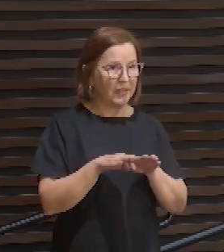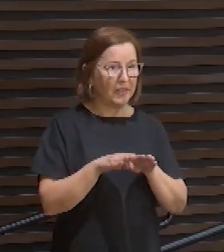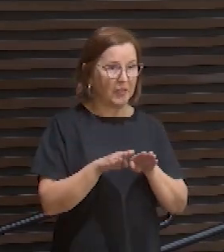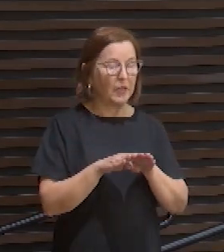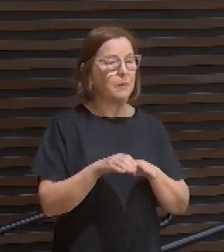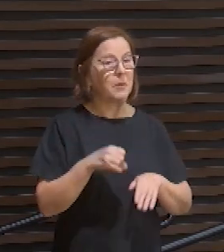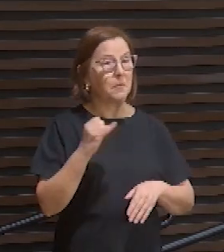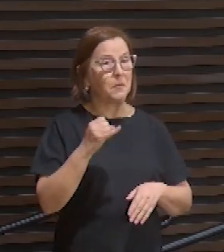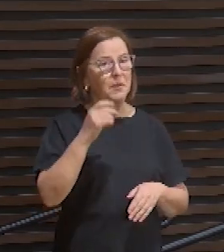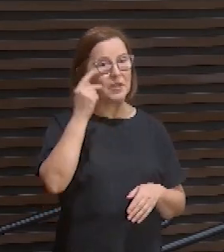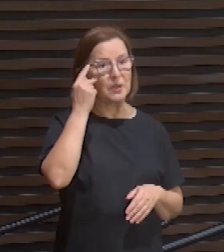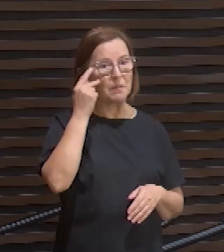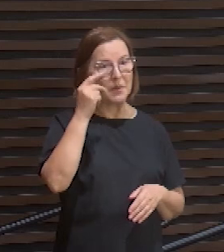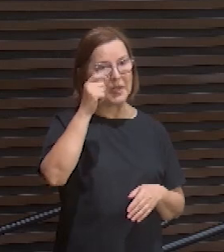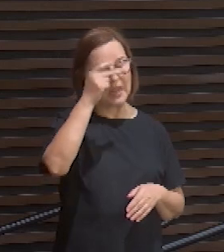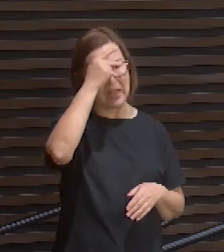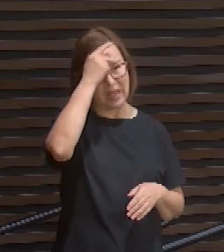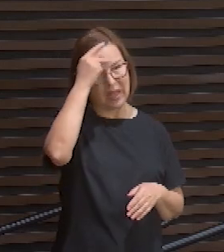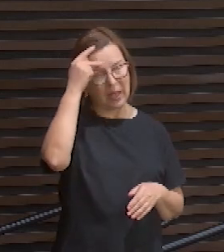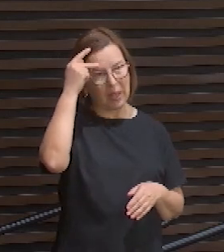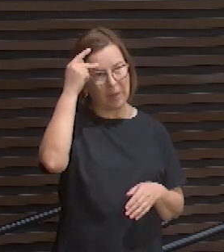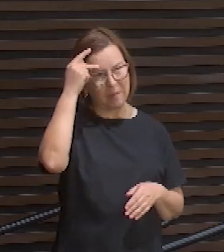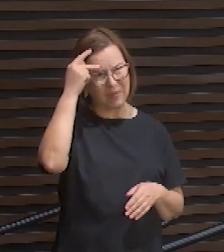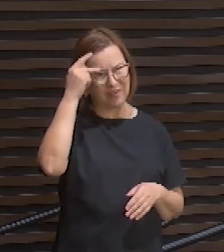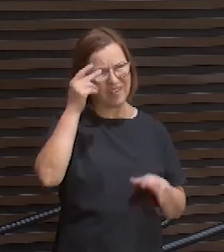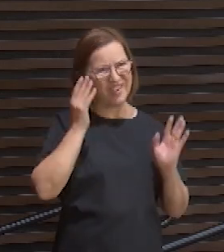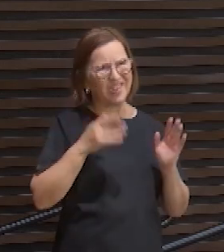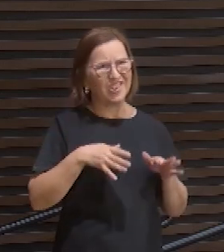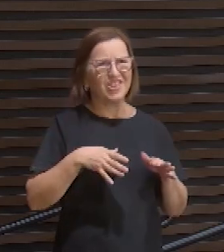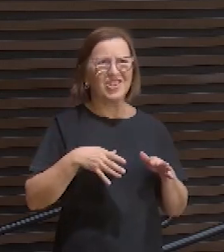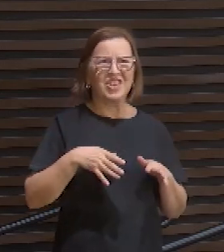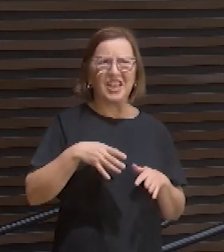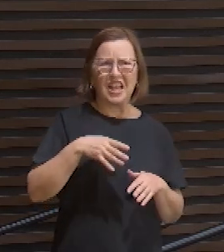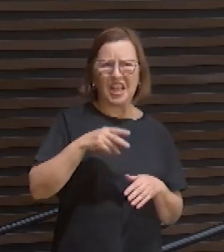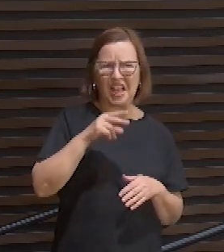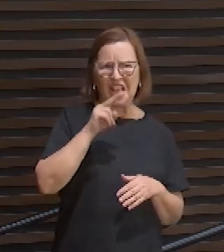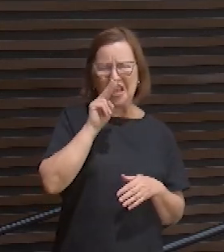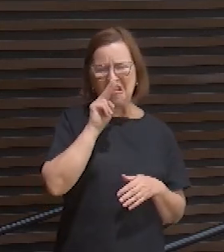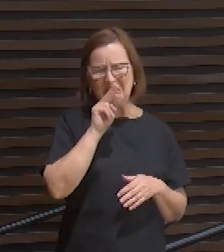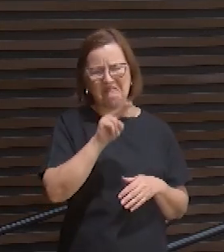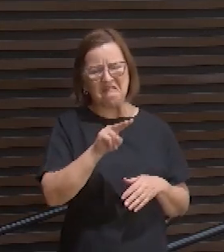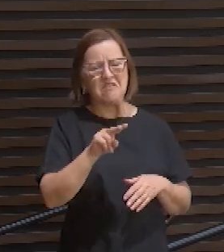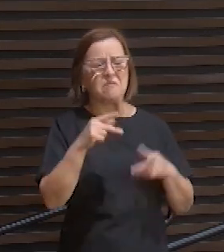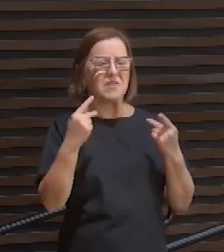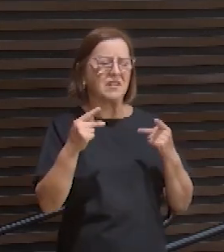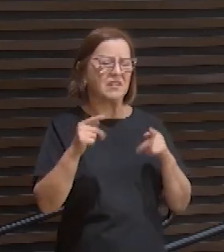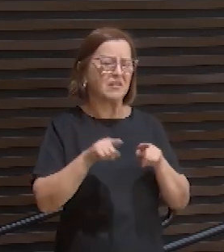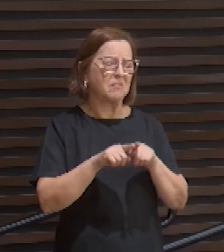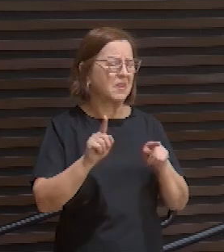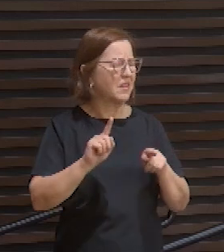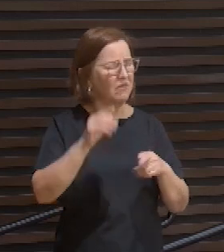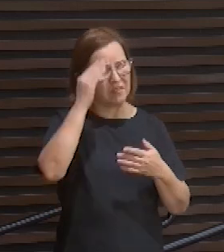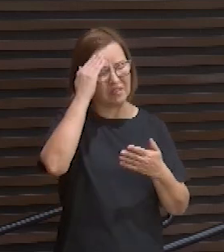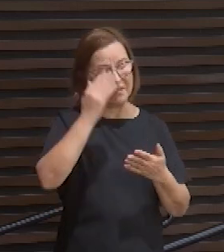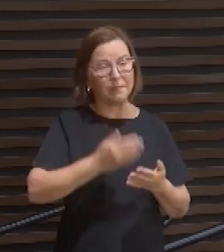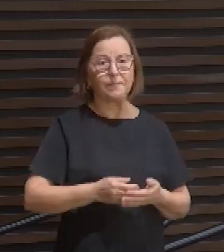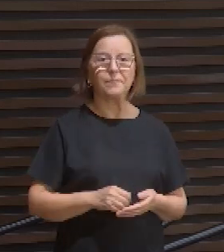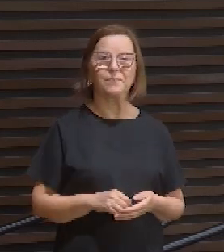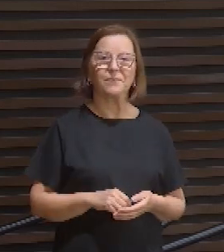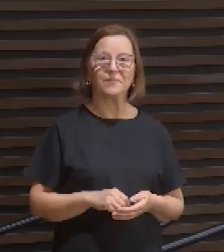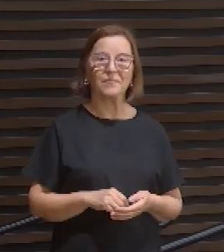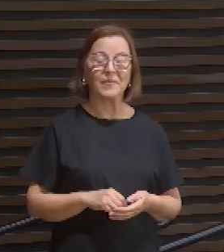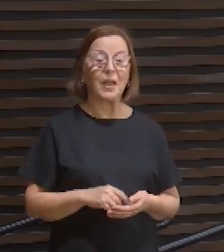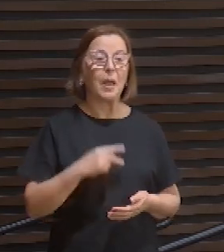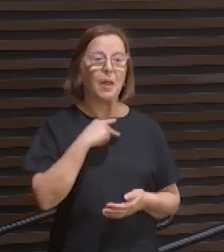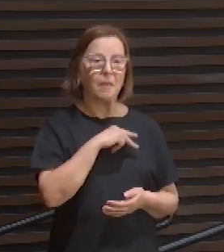com a doutrina. Então Paulo, considerando a importância de relembrar o Evangelho, ele agora, a partir do versículo 3 e 4, ele relembra o